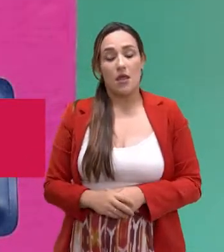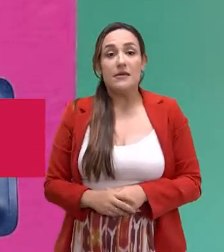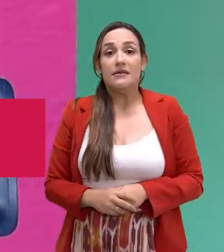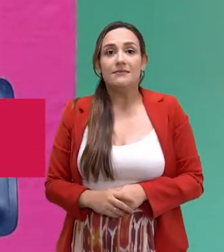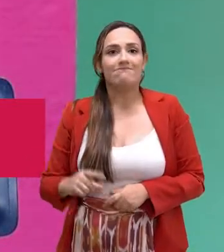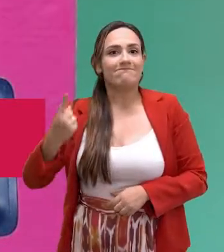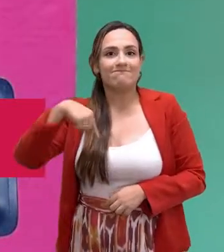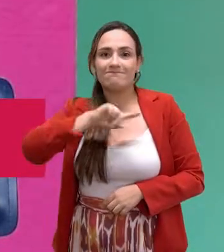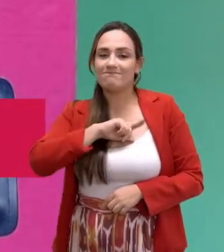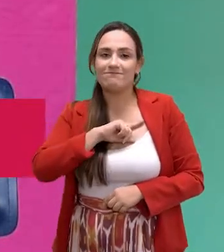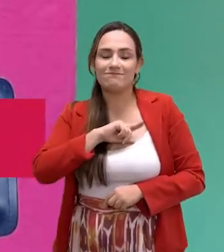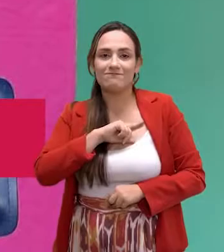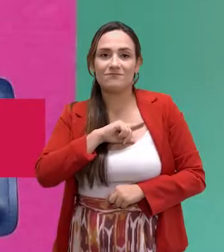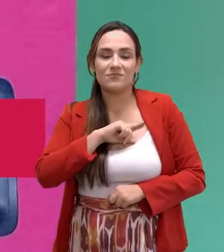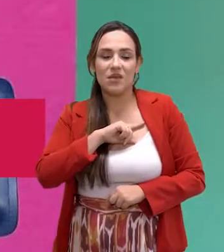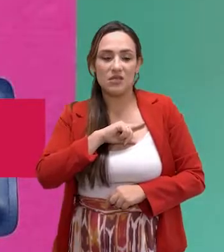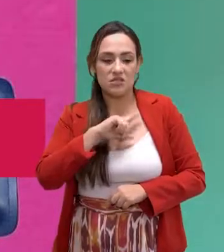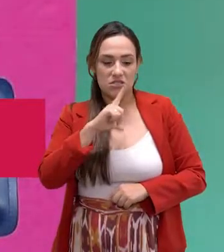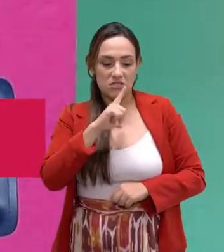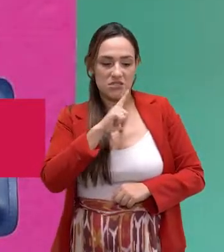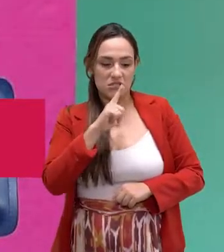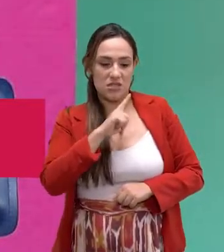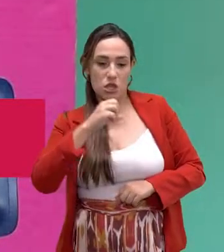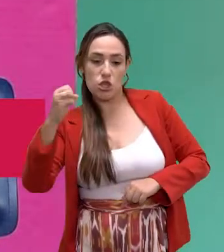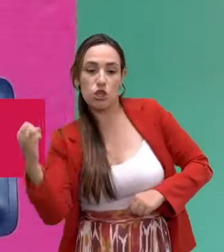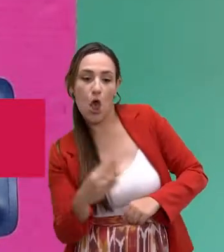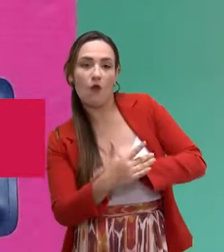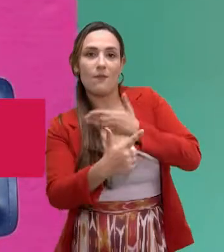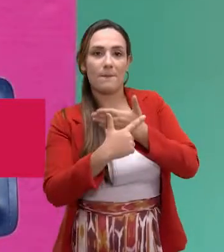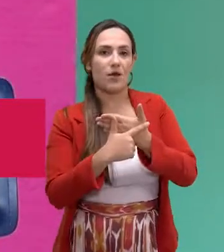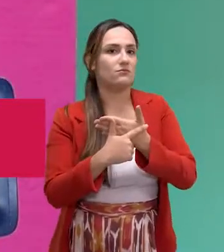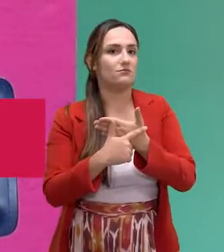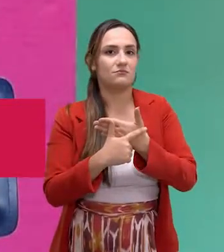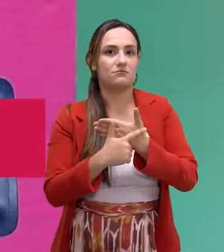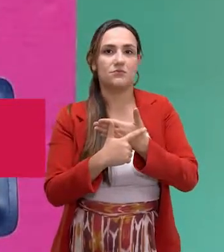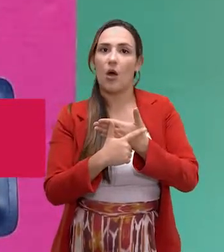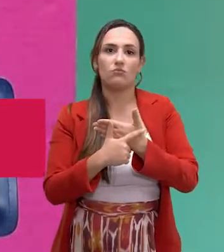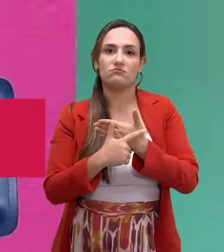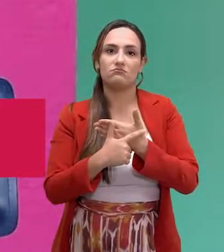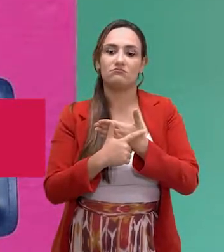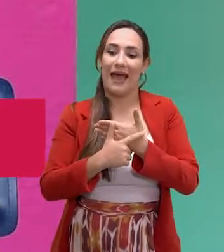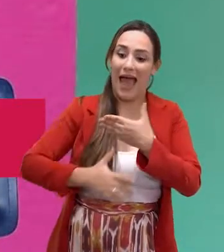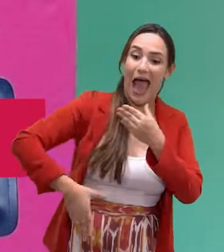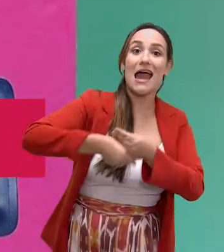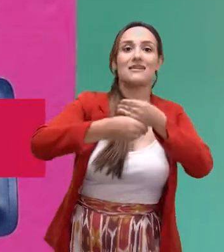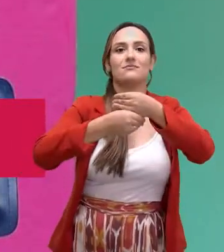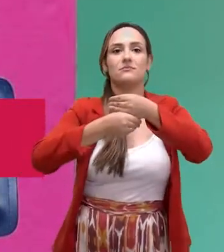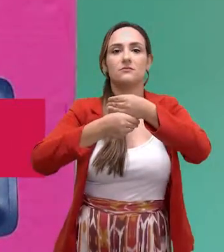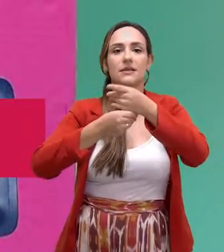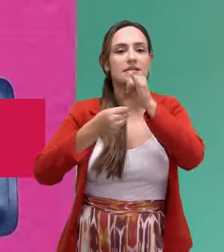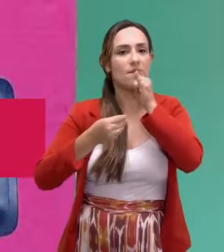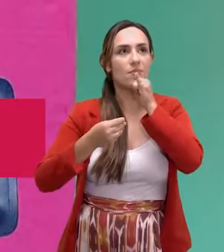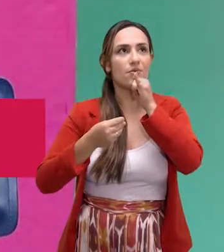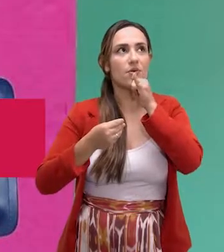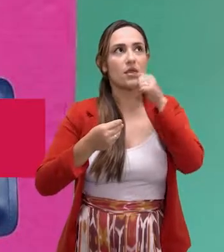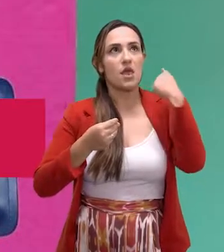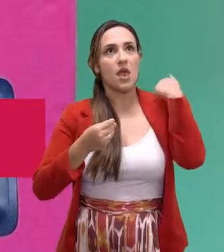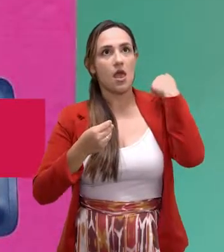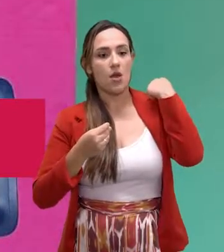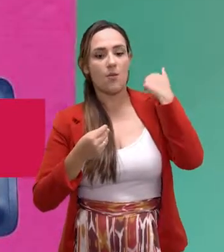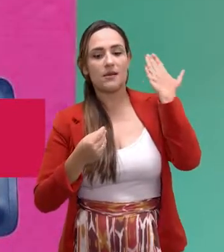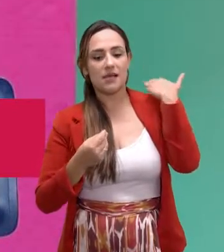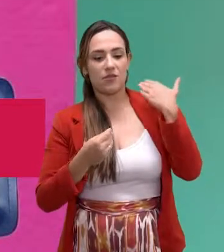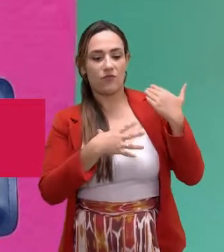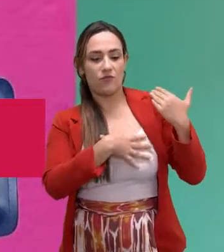tivemos uma nova função, nós agregamos função, né? Nós deixamos de ser filha, aí nós viramos esposas, aí nós viramos